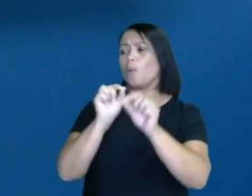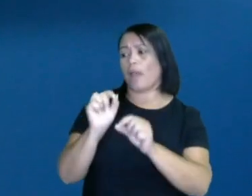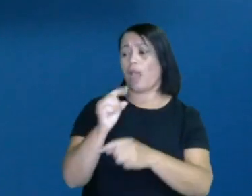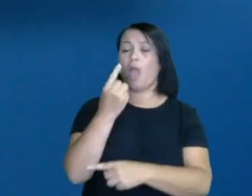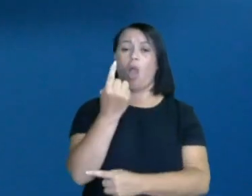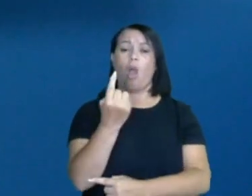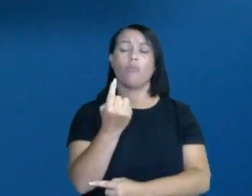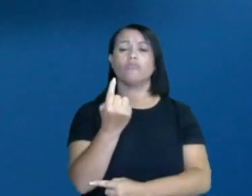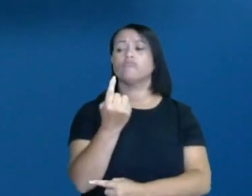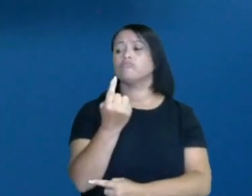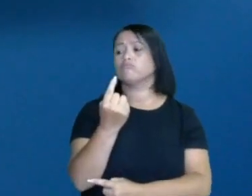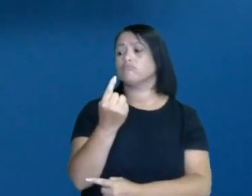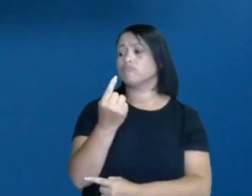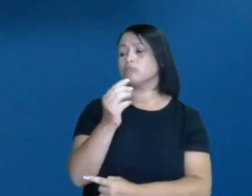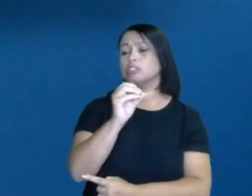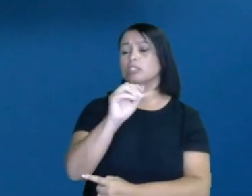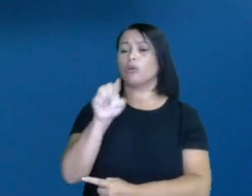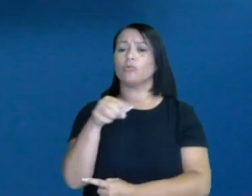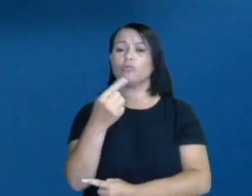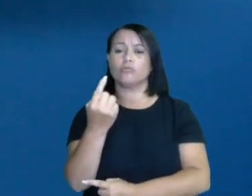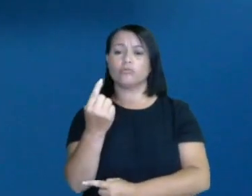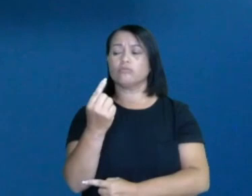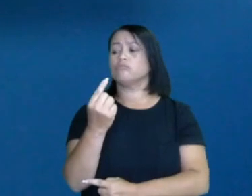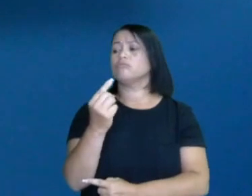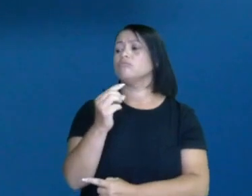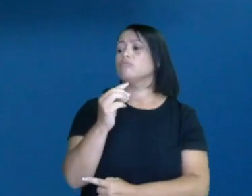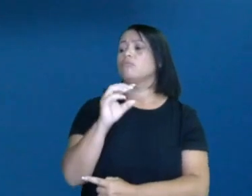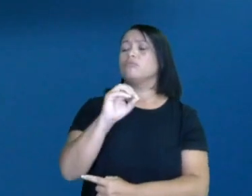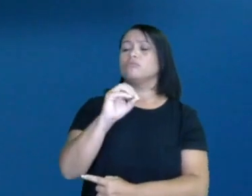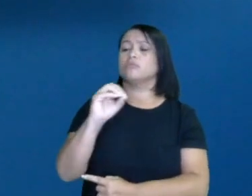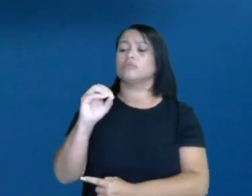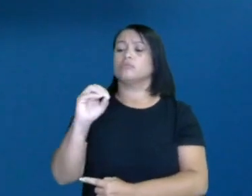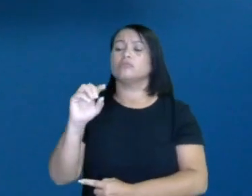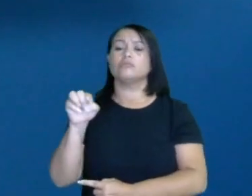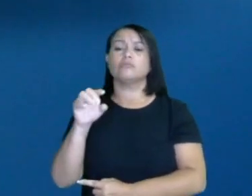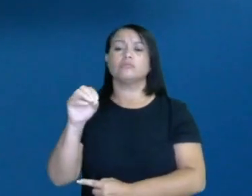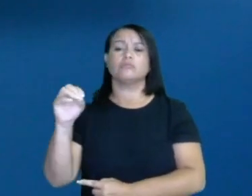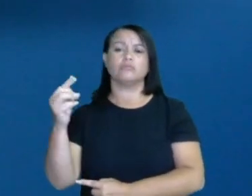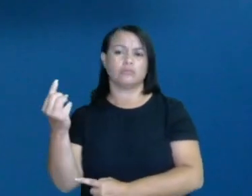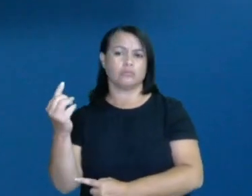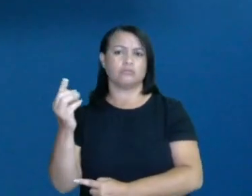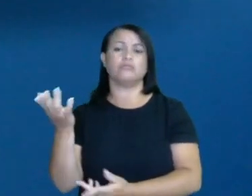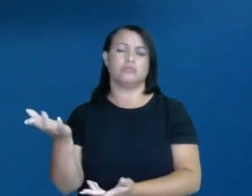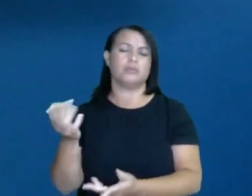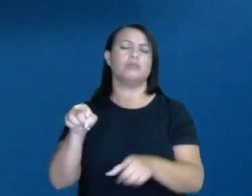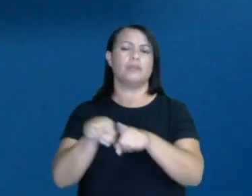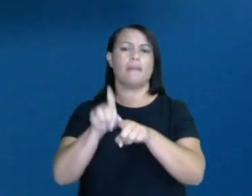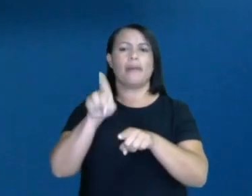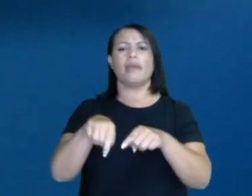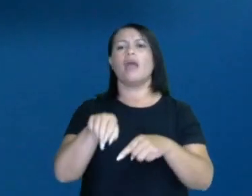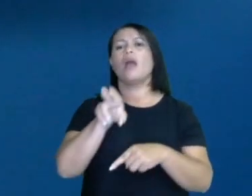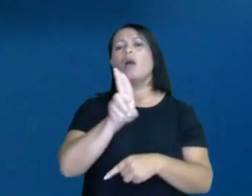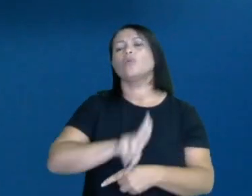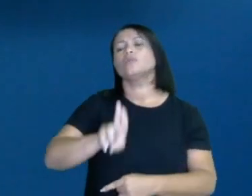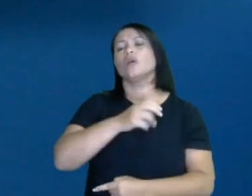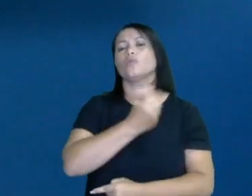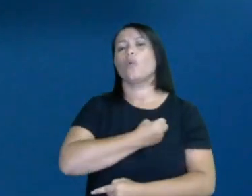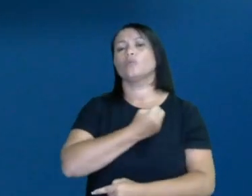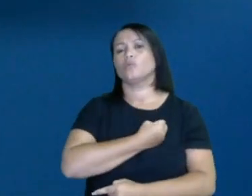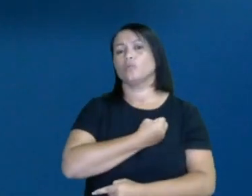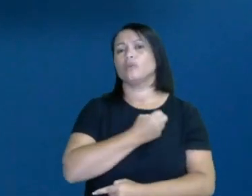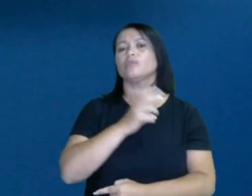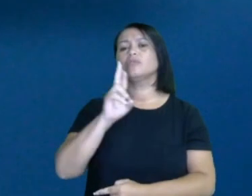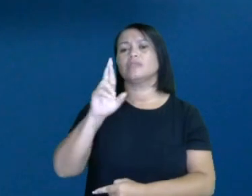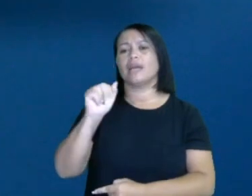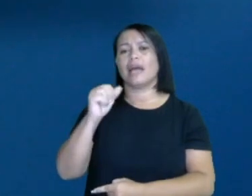1 milésimo, 1 décimo, esse também vai ser os números